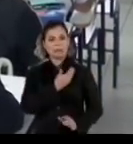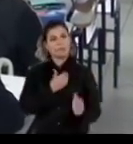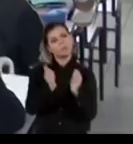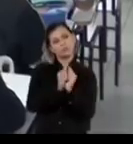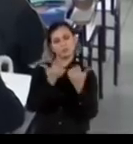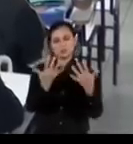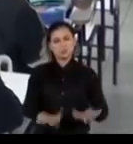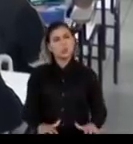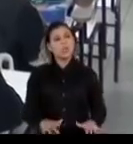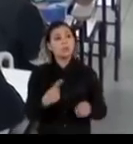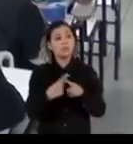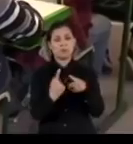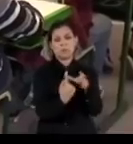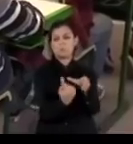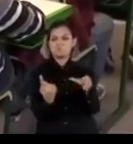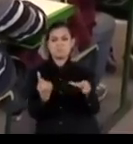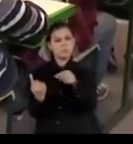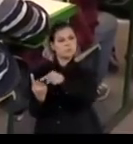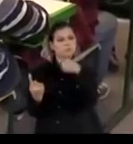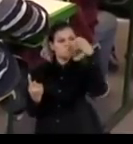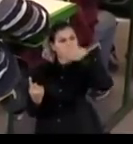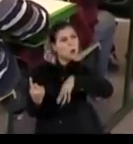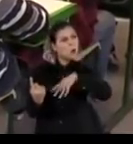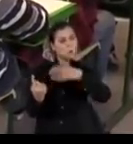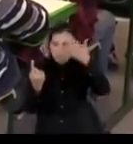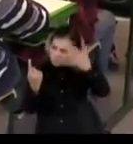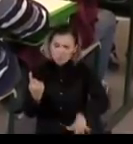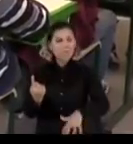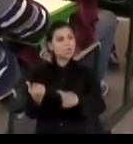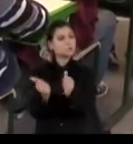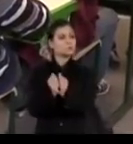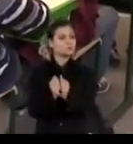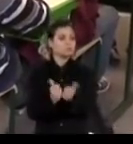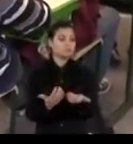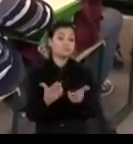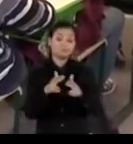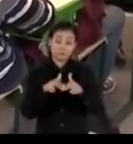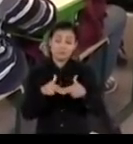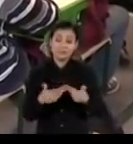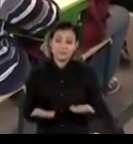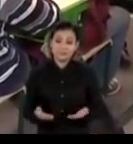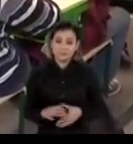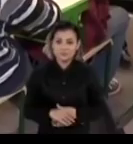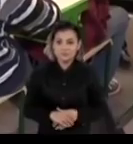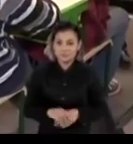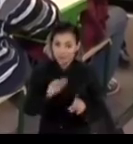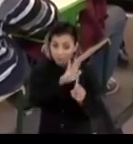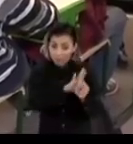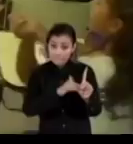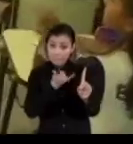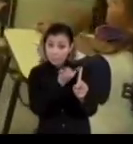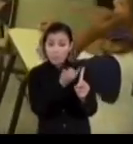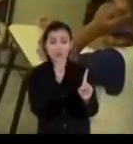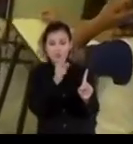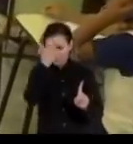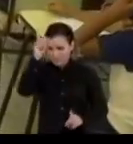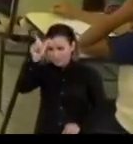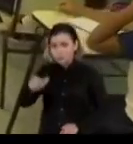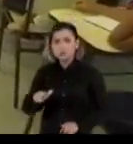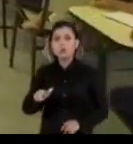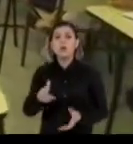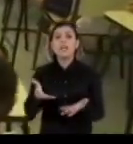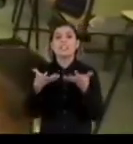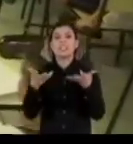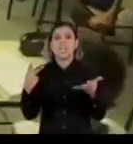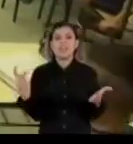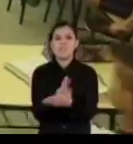com alguém que só quer mandar ou só quer submeter o outro. Para falar que esse autor do bullying, ele deseja as coisas